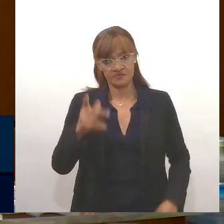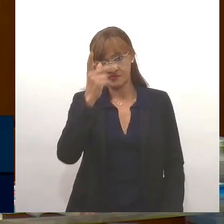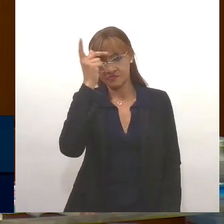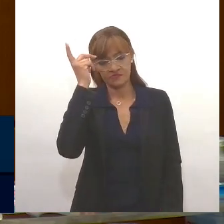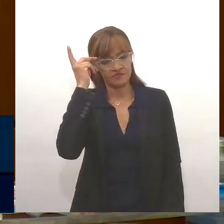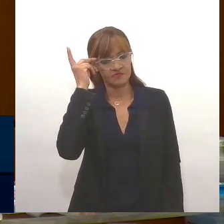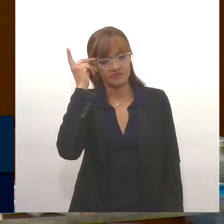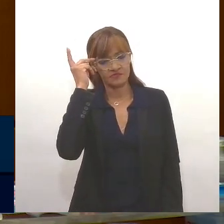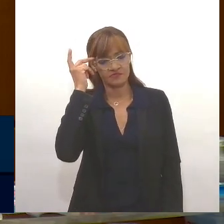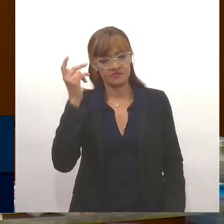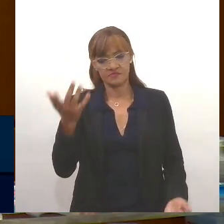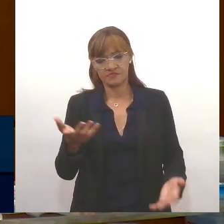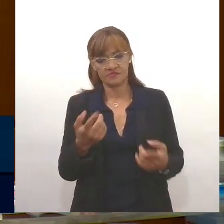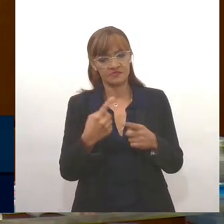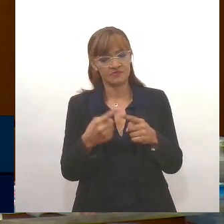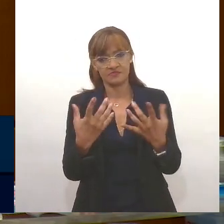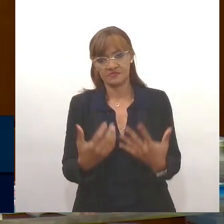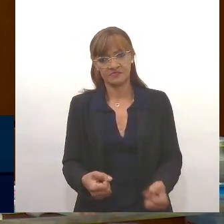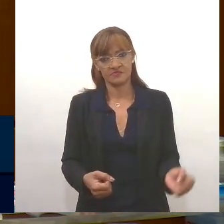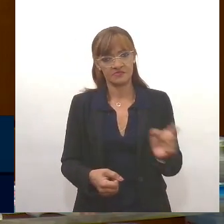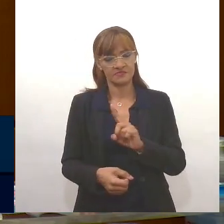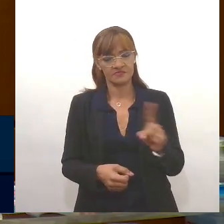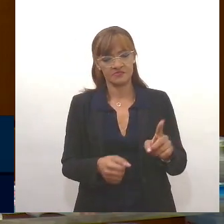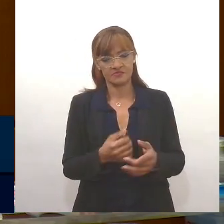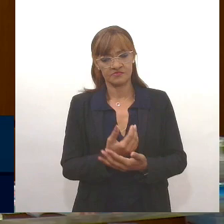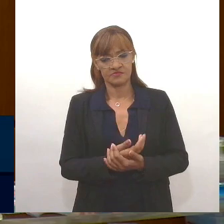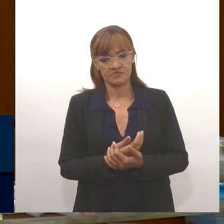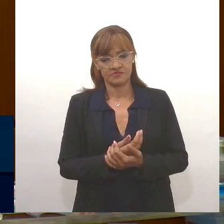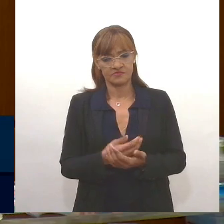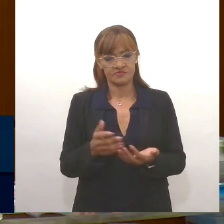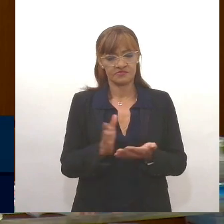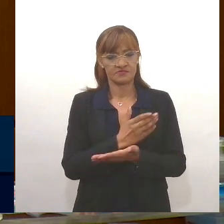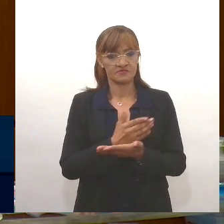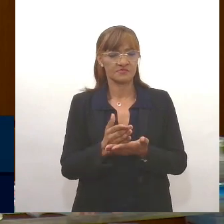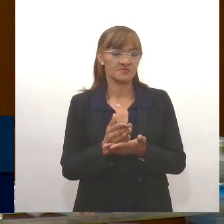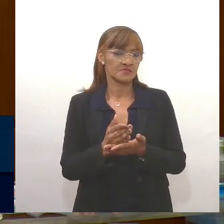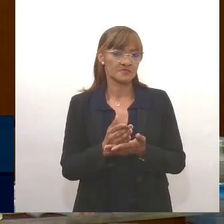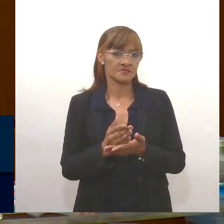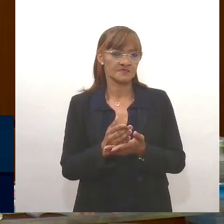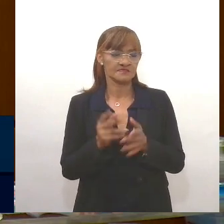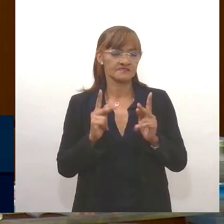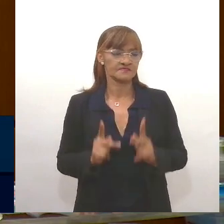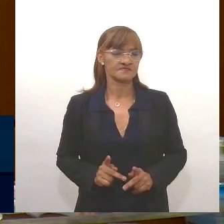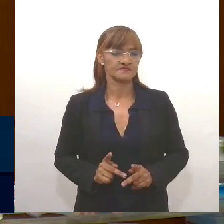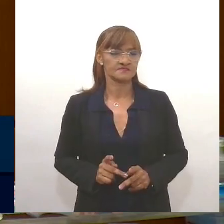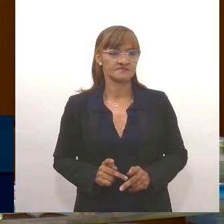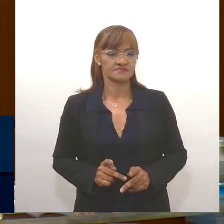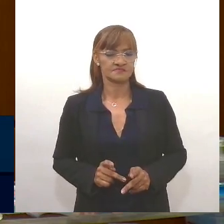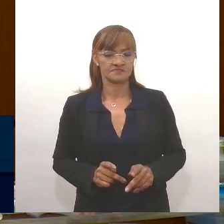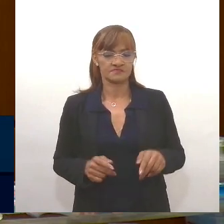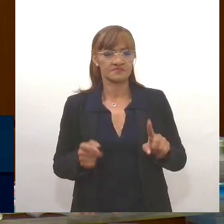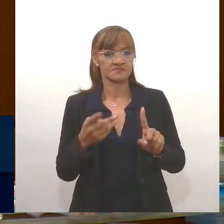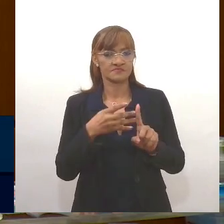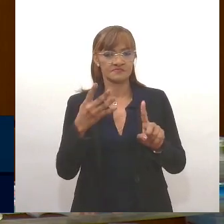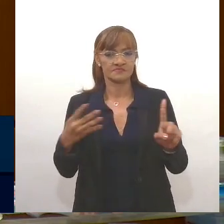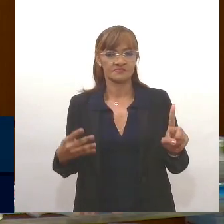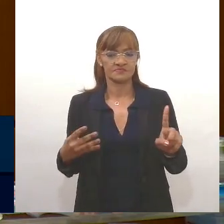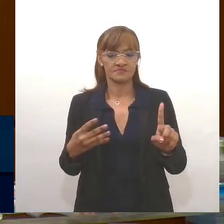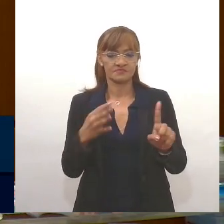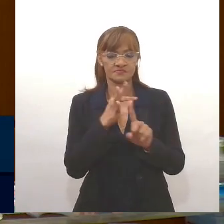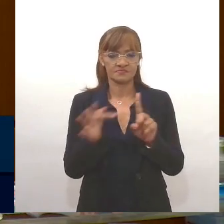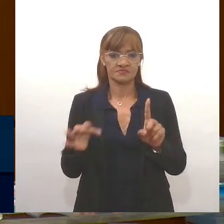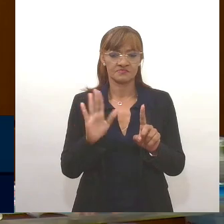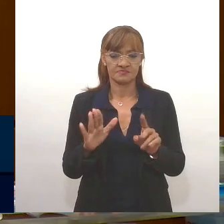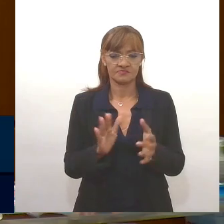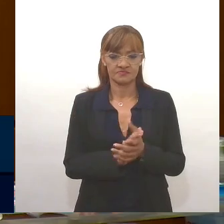aceitar muitas as vezes alguns comport LGBT Presidente no grande expediente eu vou tratar de